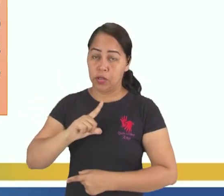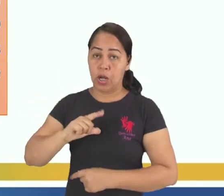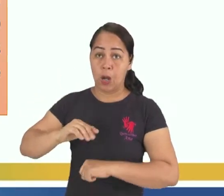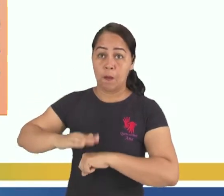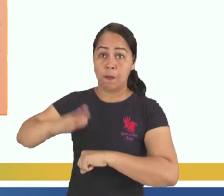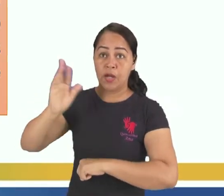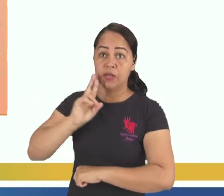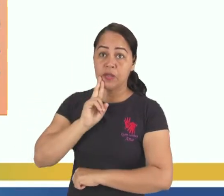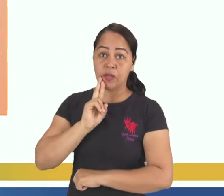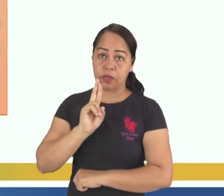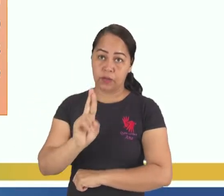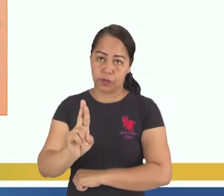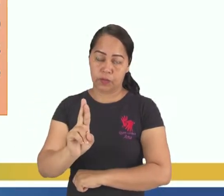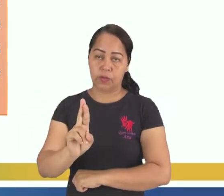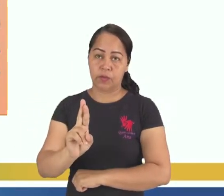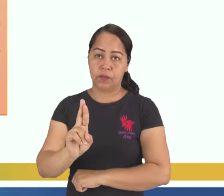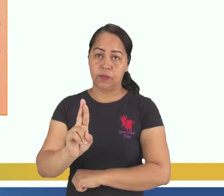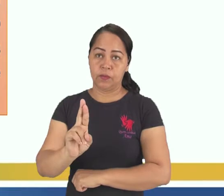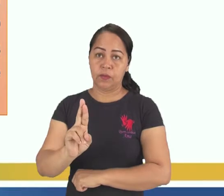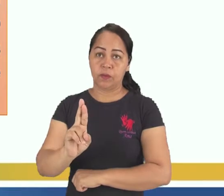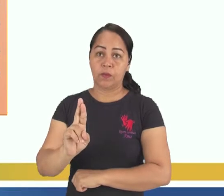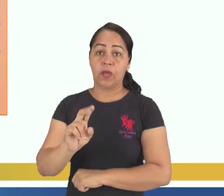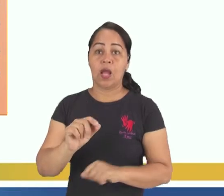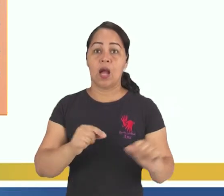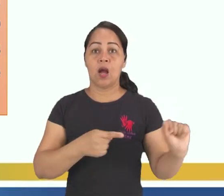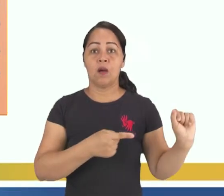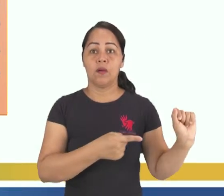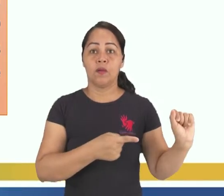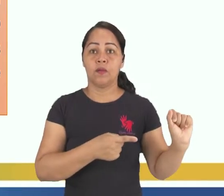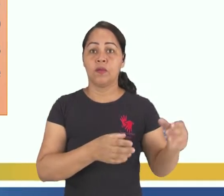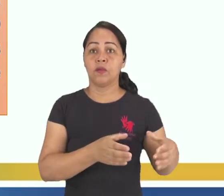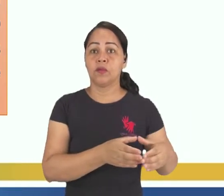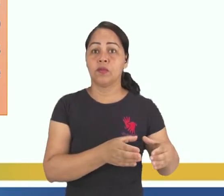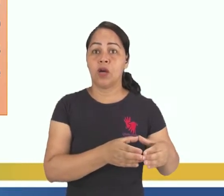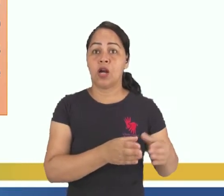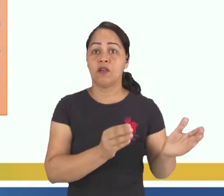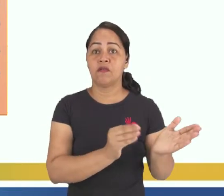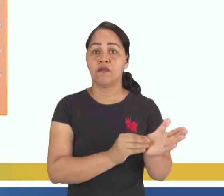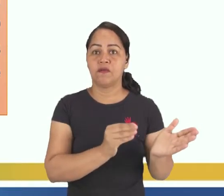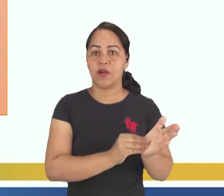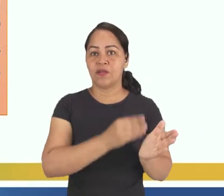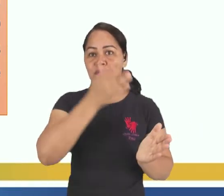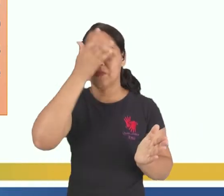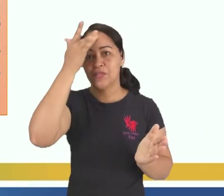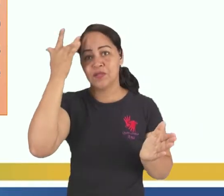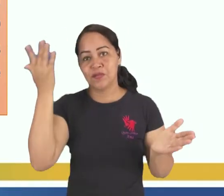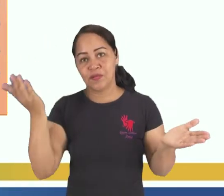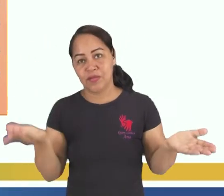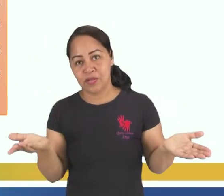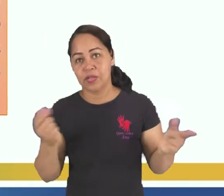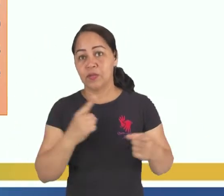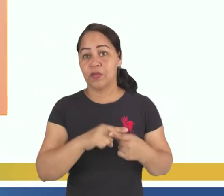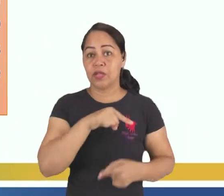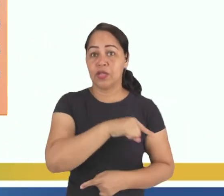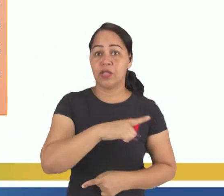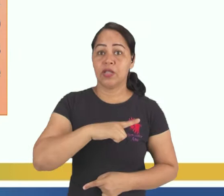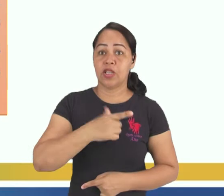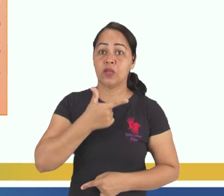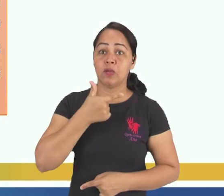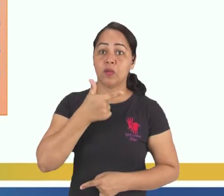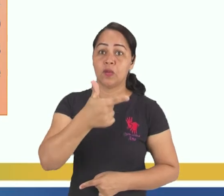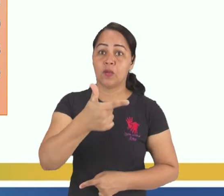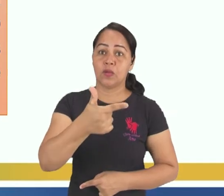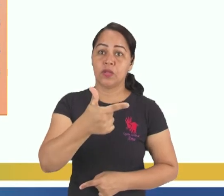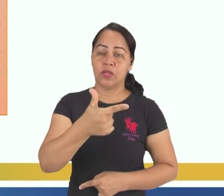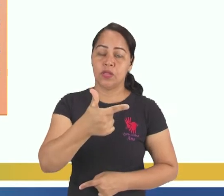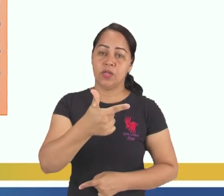mais questões, a equipe A tem um desfalque em relação à equipe B, porque a equipe A tem 2 alunos